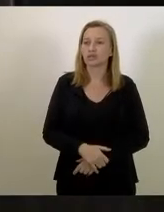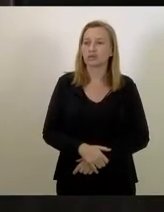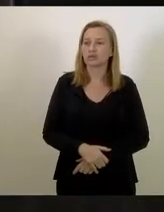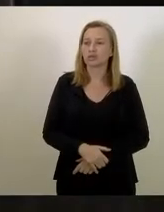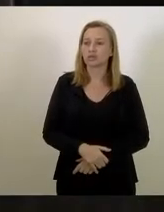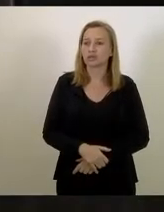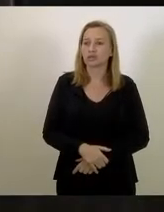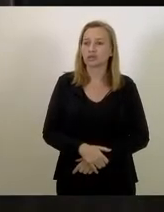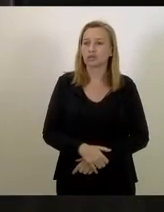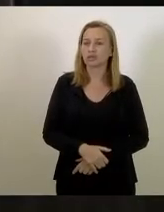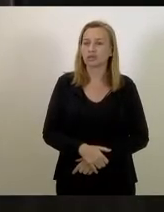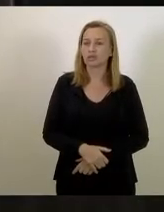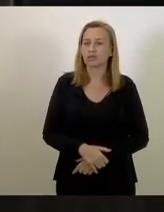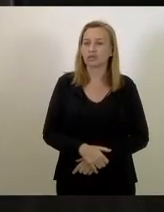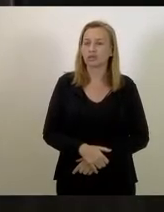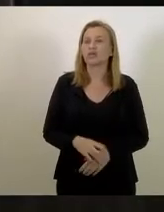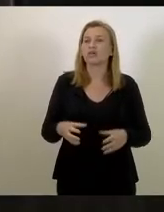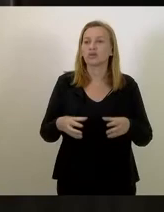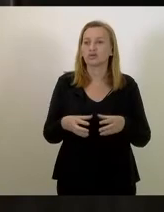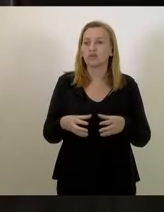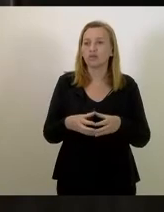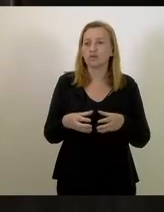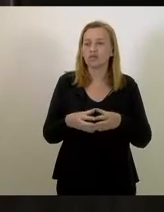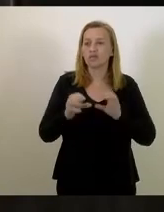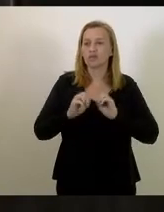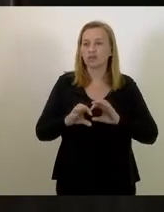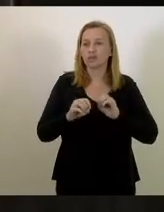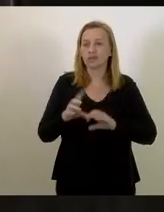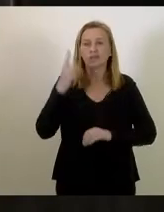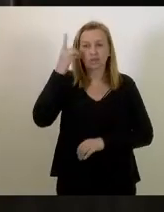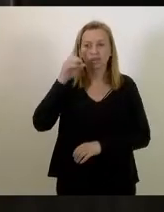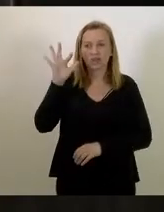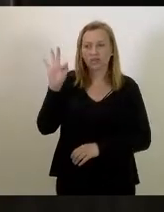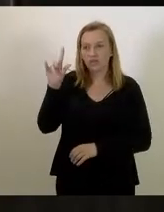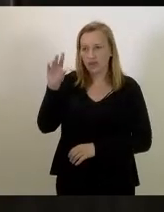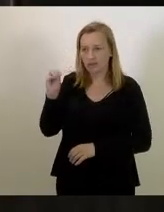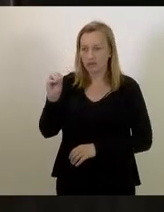para emitir parecer pela comissão de educação deputado Flávio Serafim